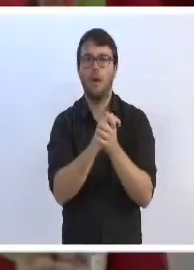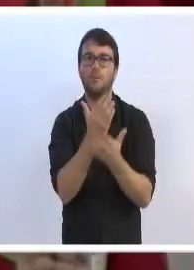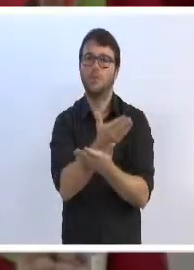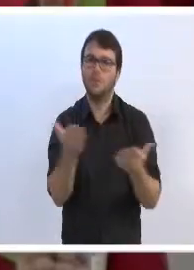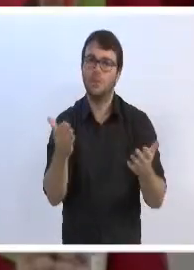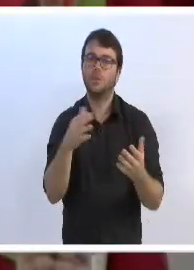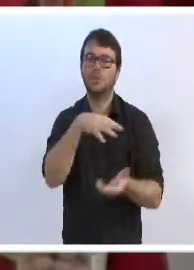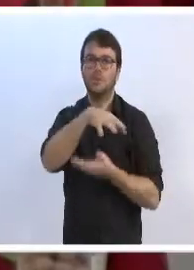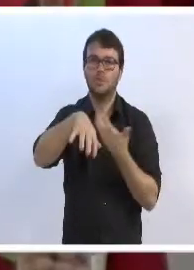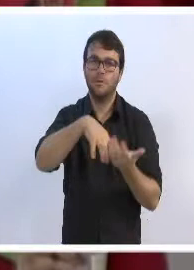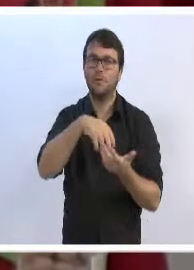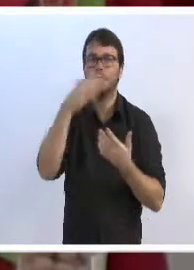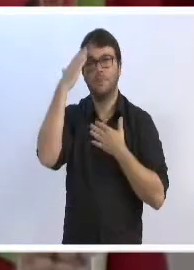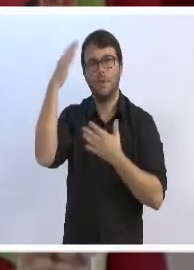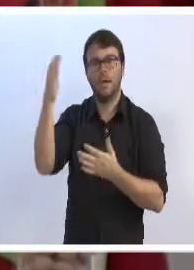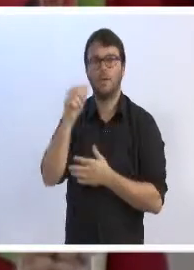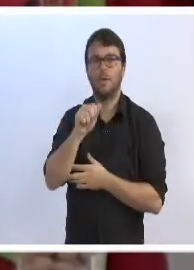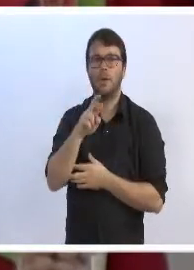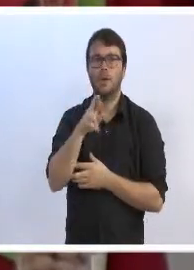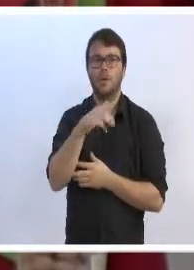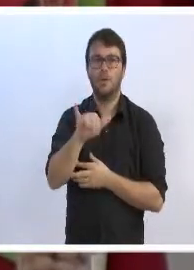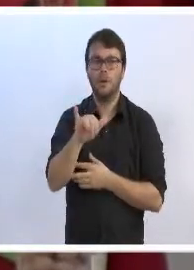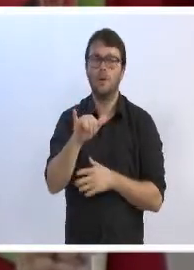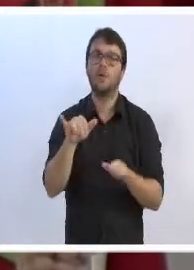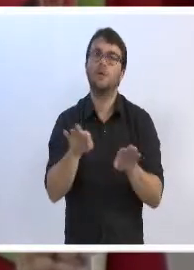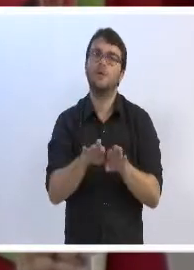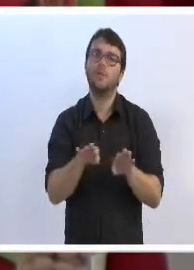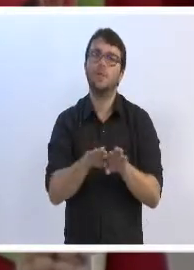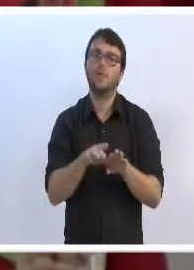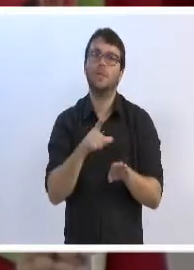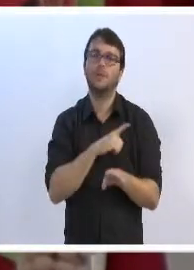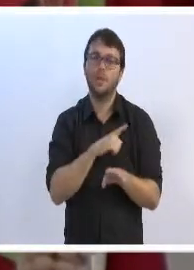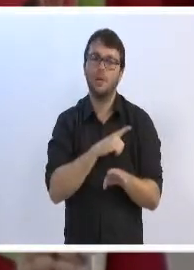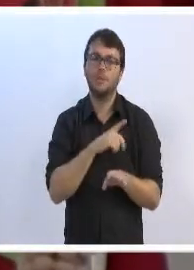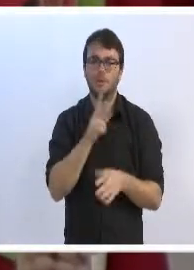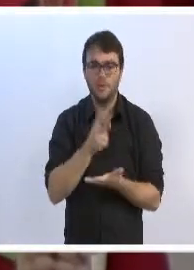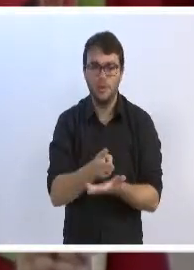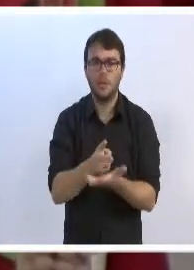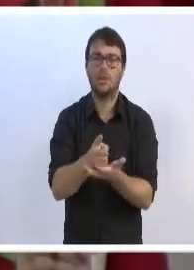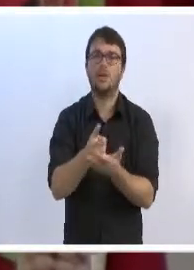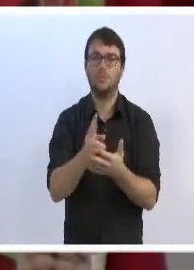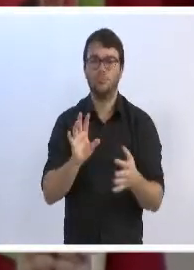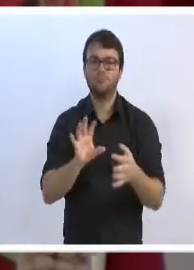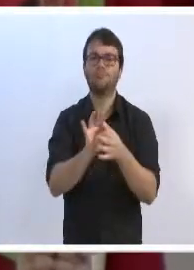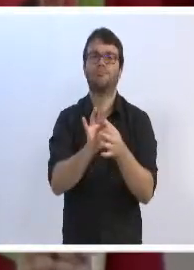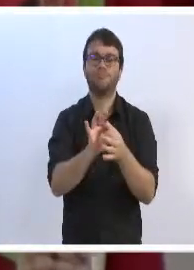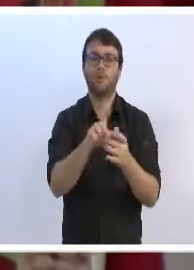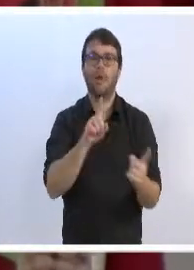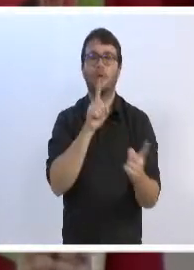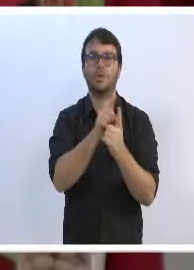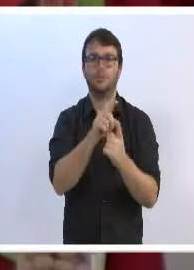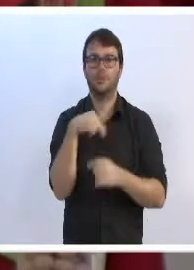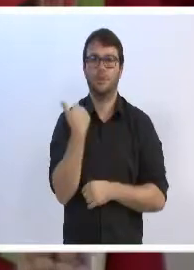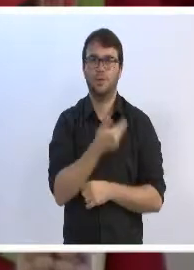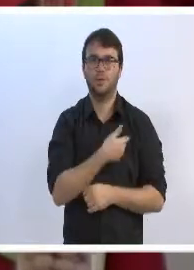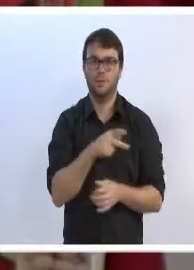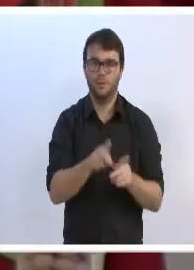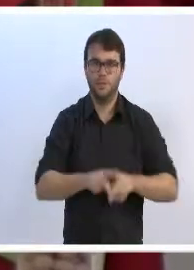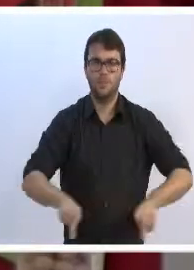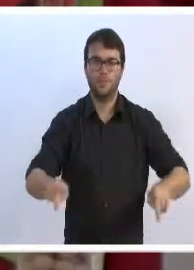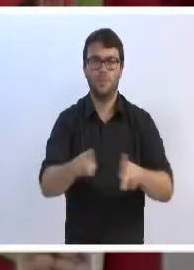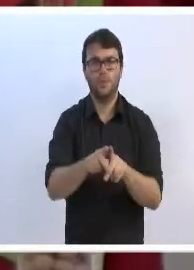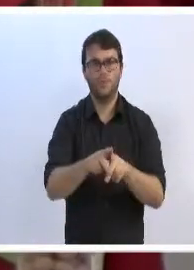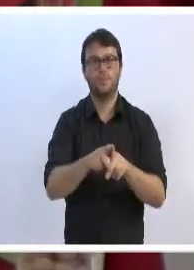brigada ali que estão diretamente ligados ao atendimento à nossa população de saúde